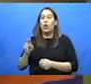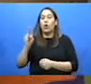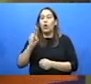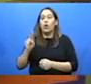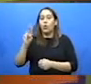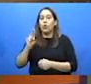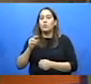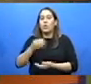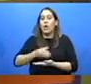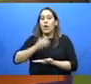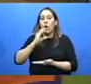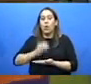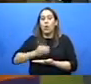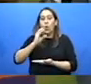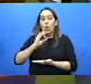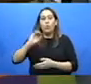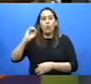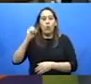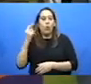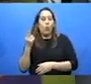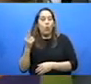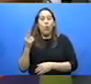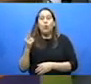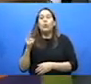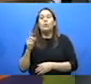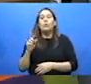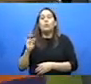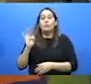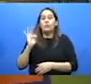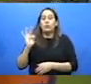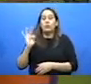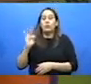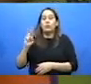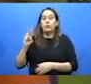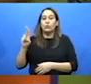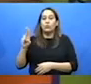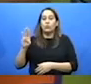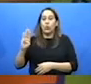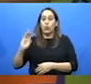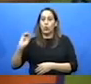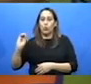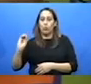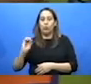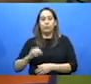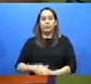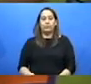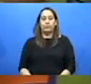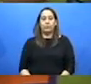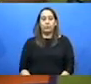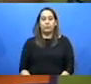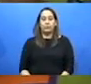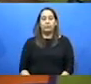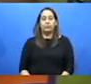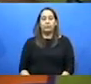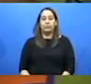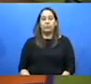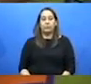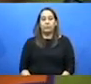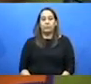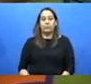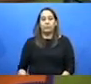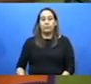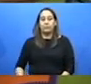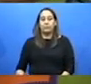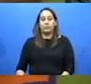professora vai mostrar o experimento com um copo, que é o que também pode ser feito, tá? Na imagem aqui não é copo, é um tubo. E